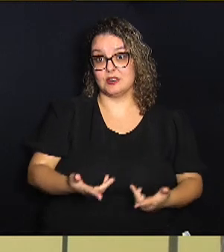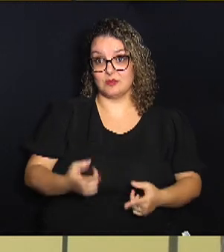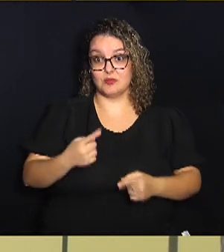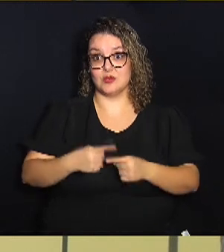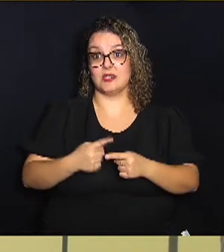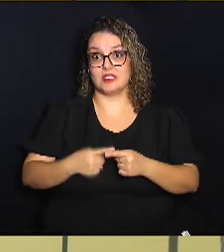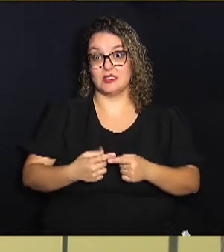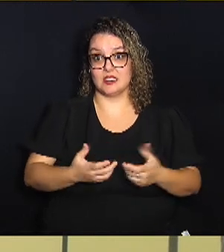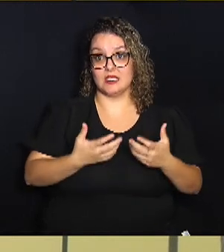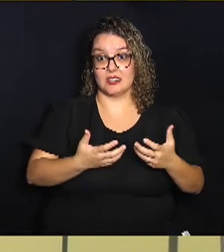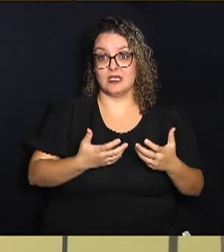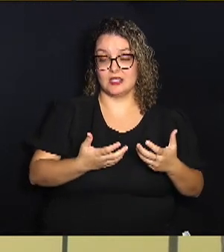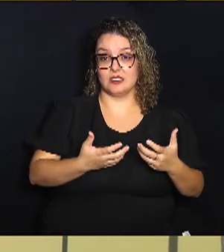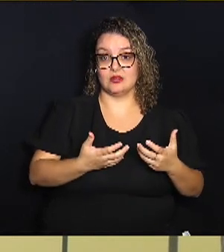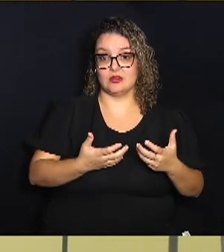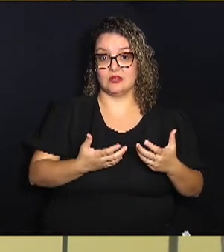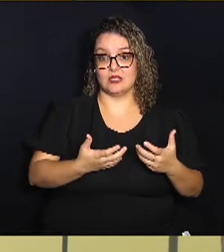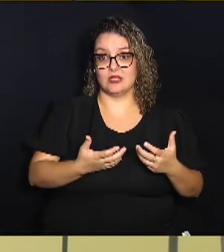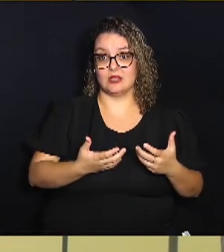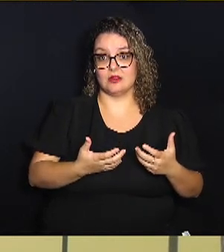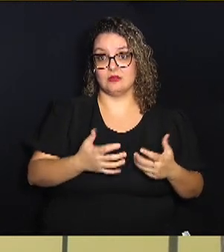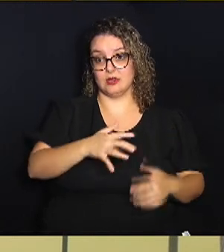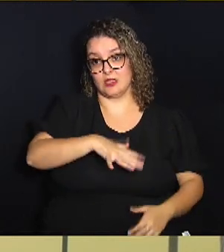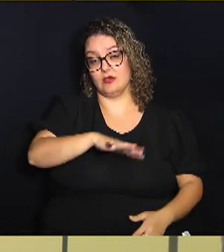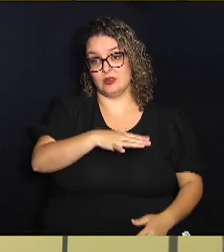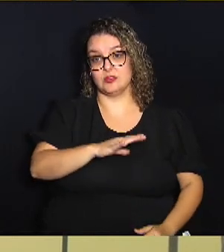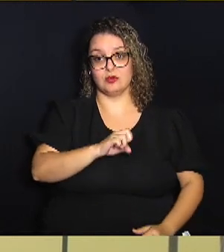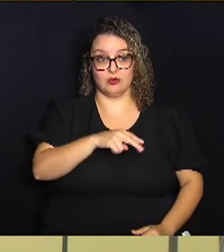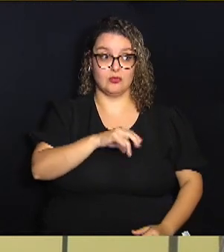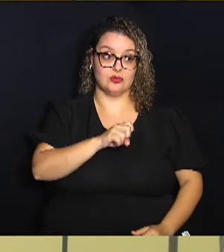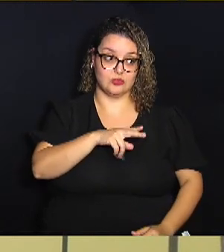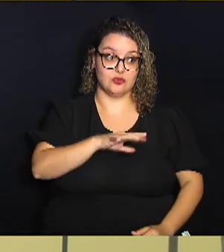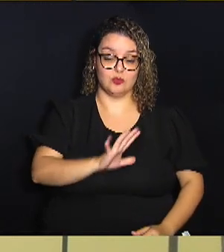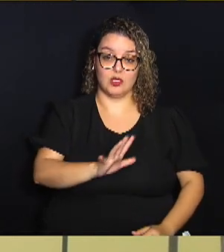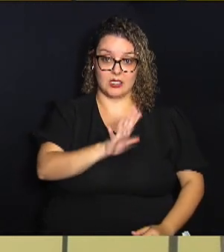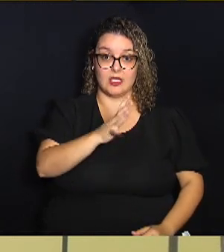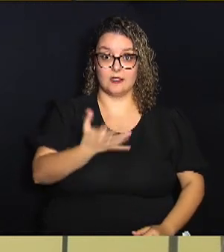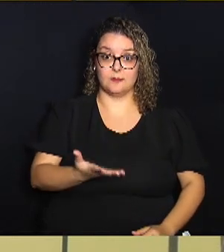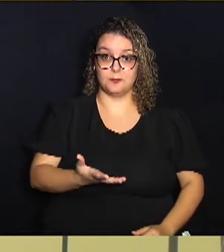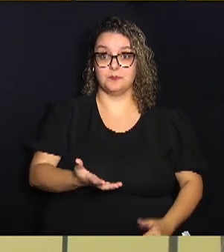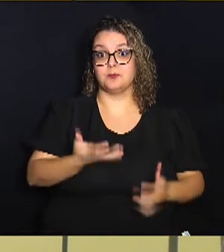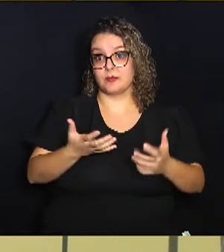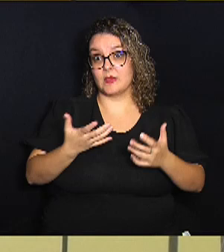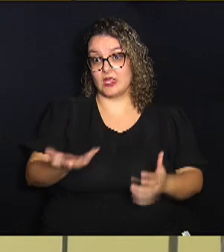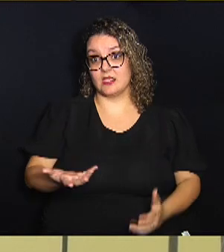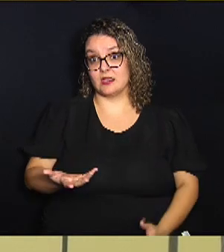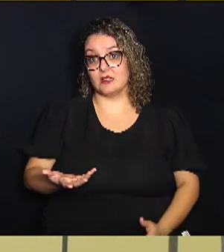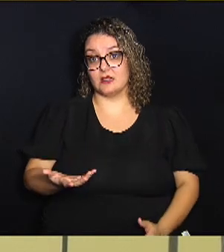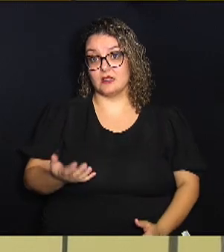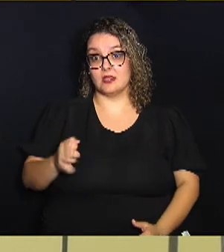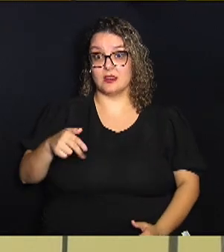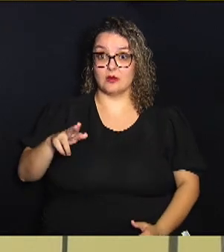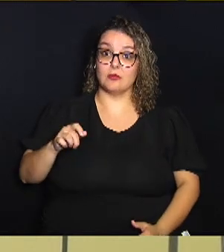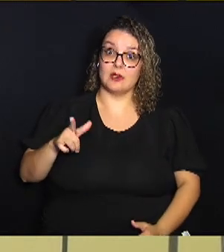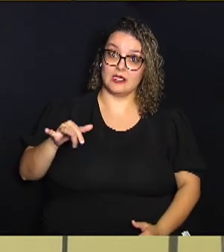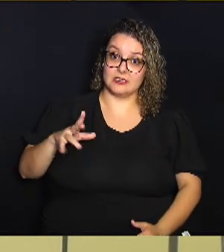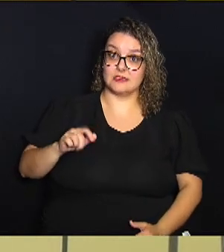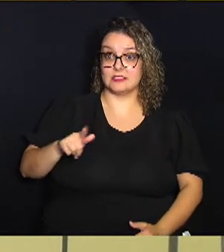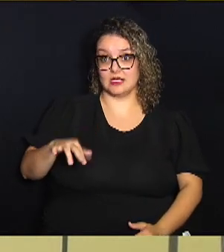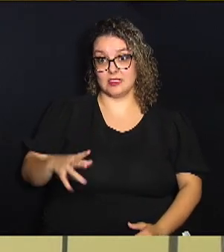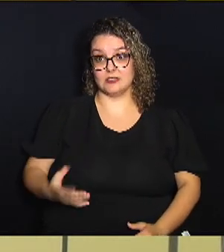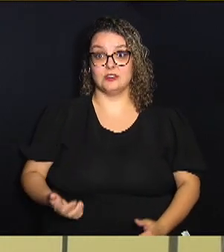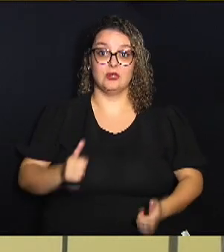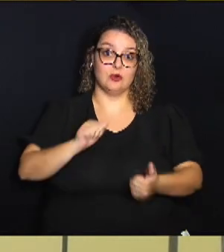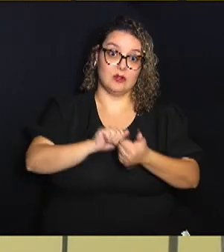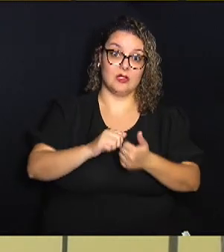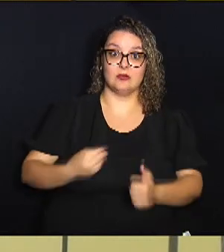querem muito, né? Hoje o mercado de consumo ele é muito elevado, mas eles também querem equalizar essa somatória de qualidade